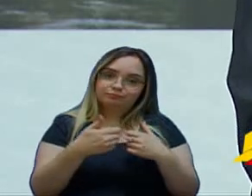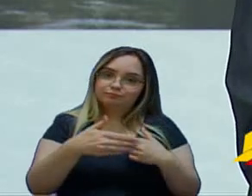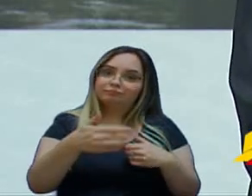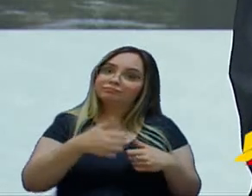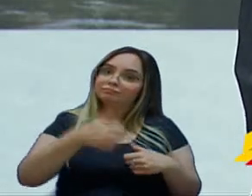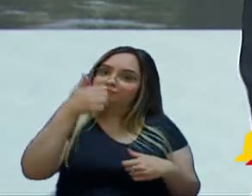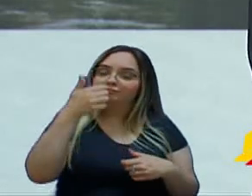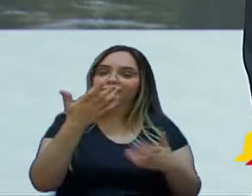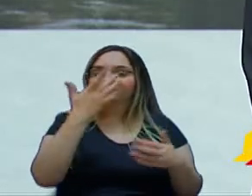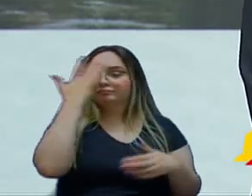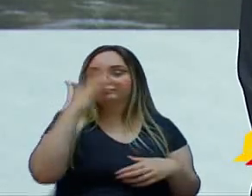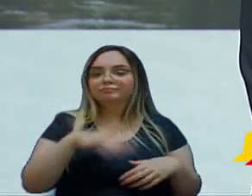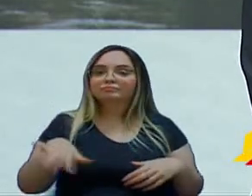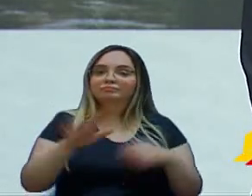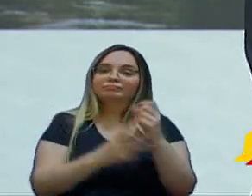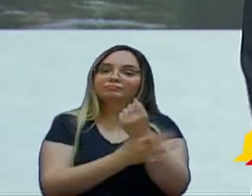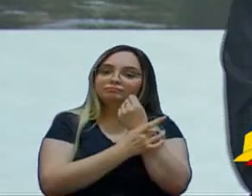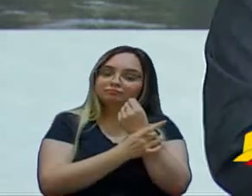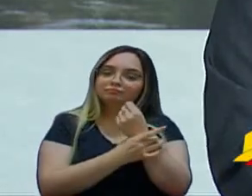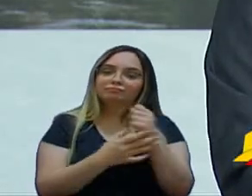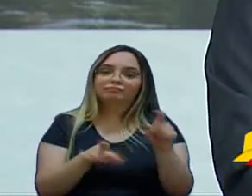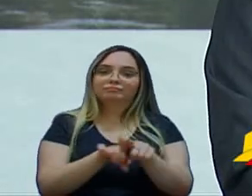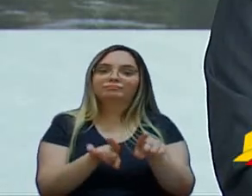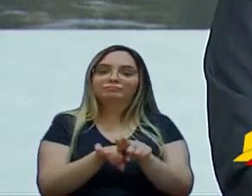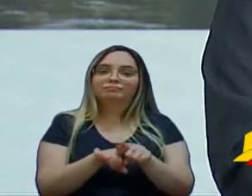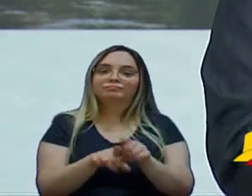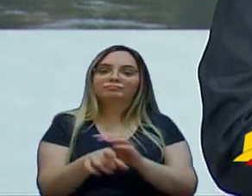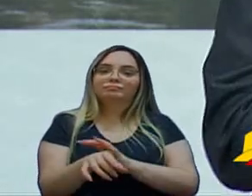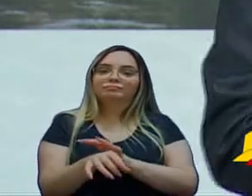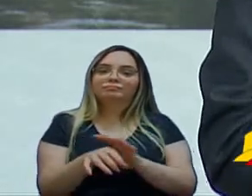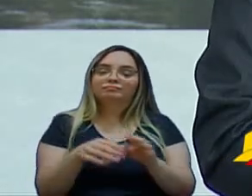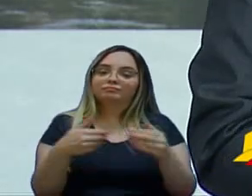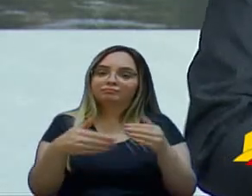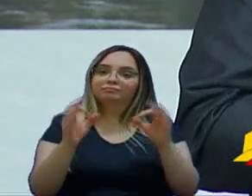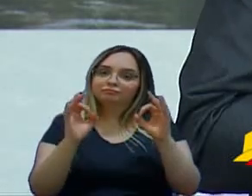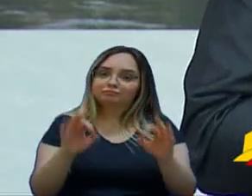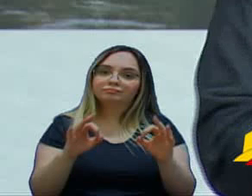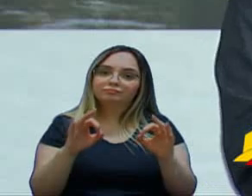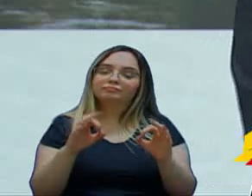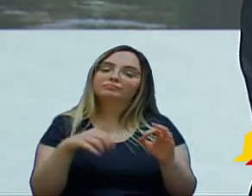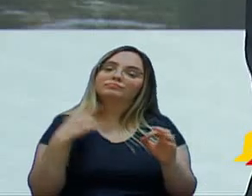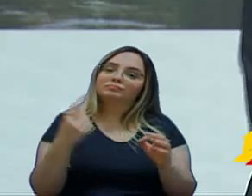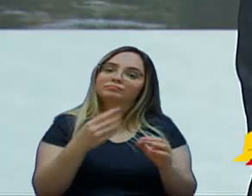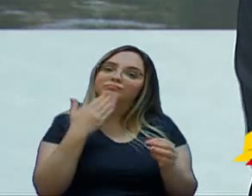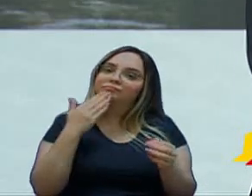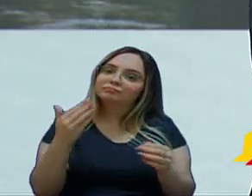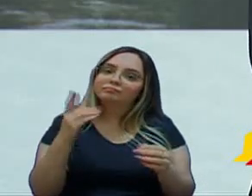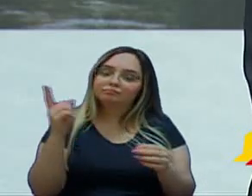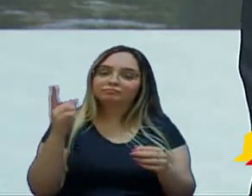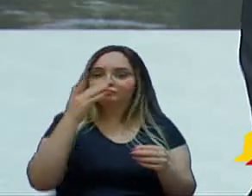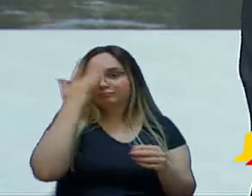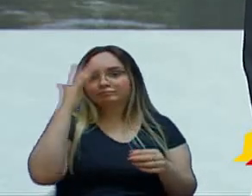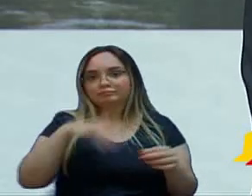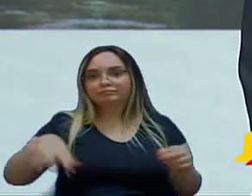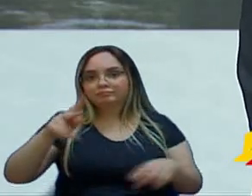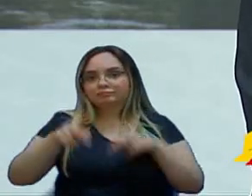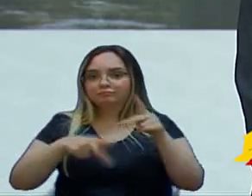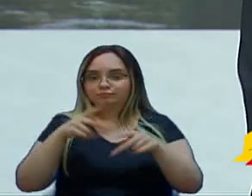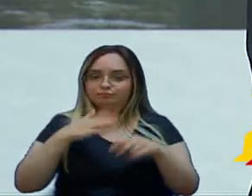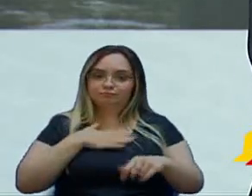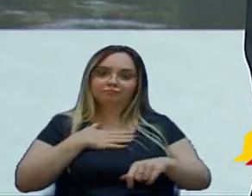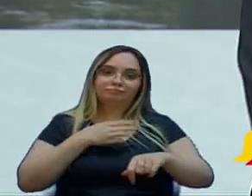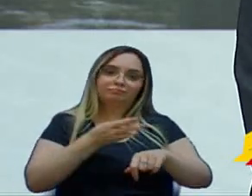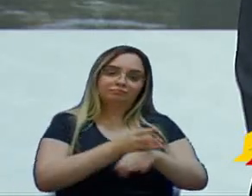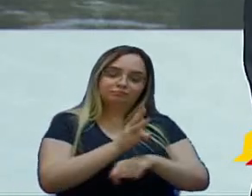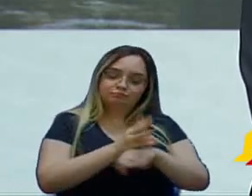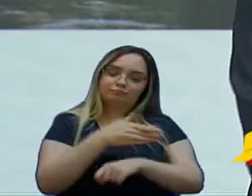transitar também com segurança e agora, com certeza, é uma cobrança deste vereador, porque a população, no meu WhatsApp, eu